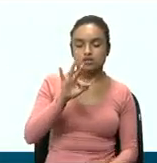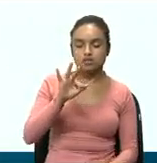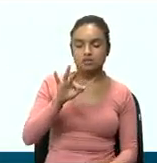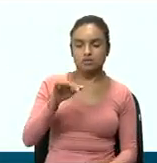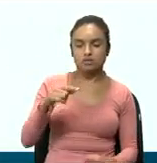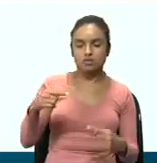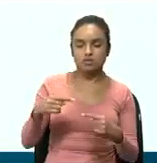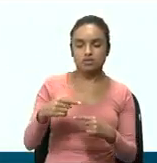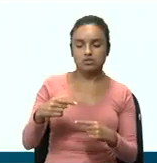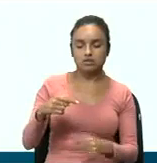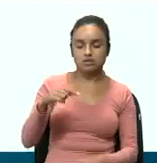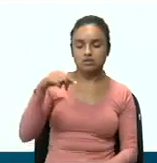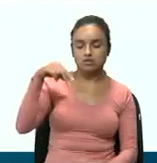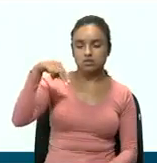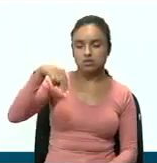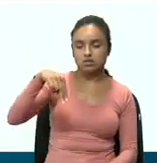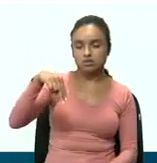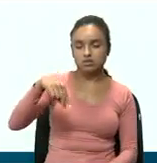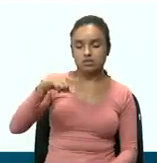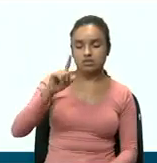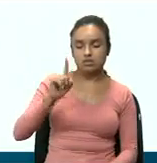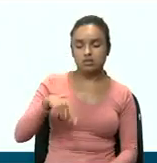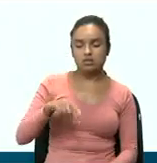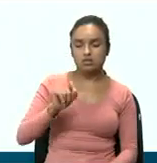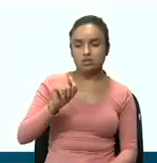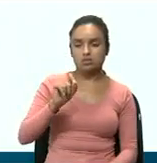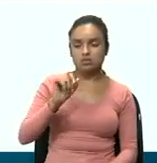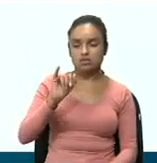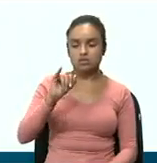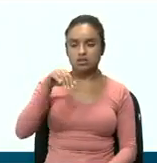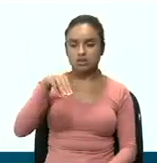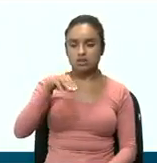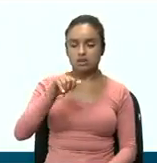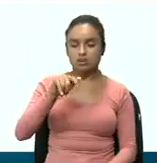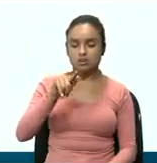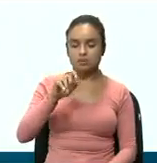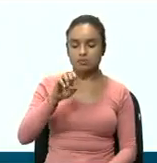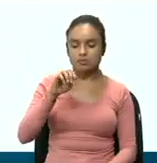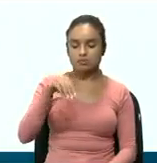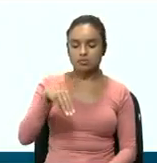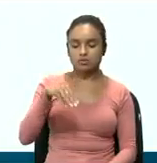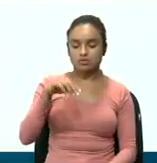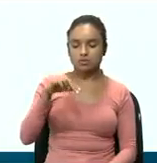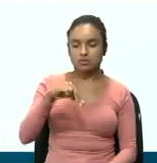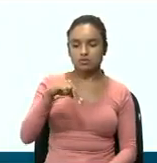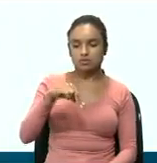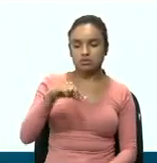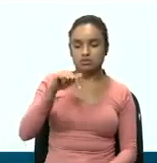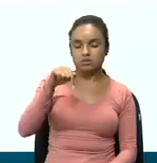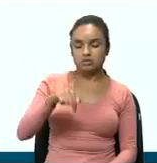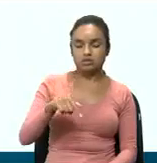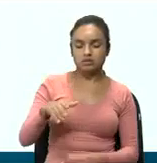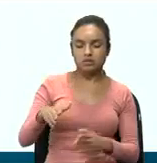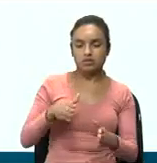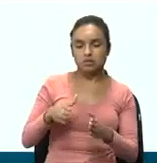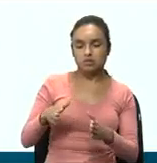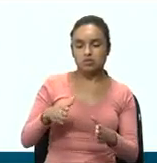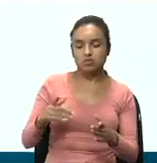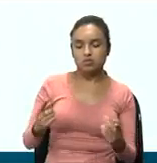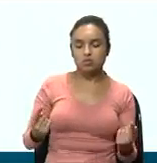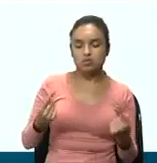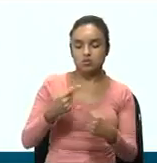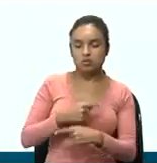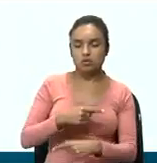que é a imagem de n, ela acaba... Opa, desculpa, aqui seria ao contrário. Seria eu